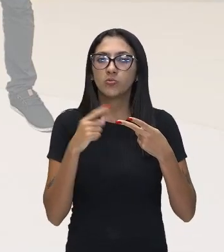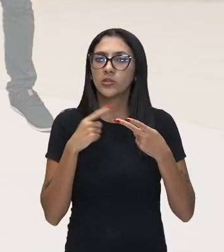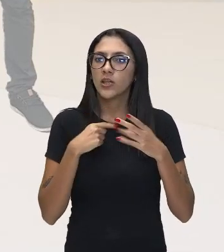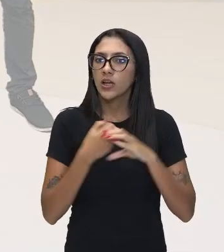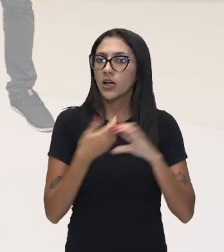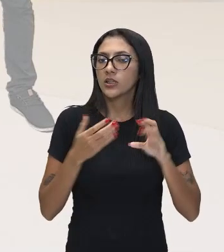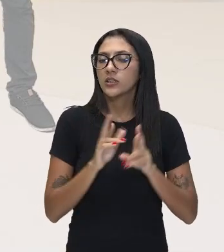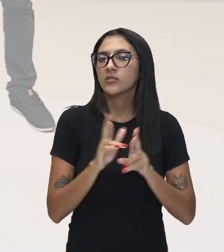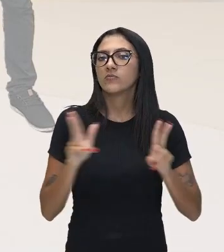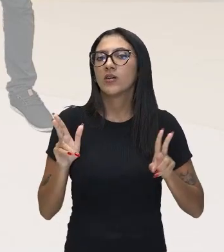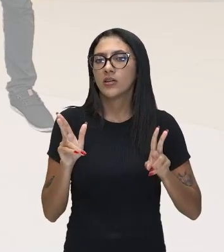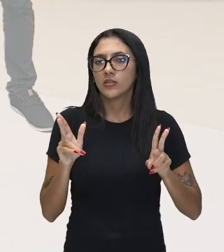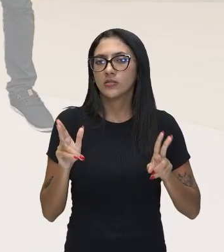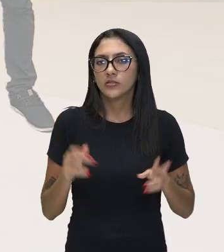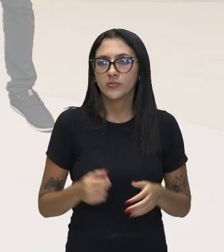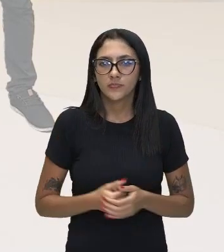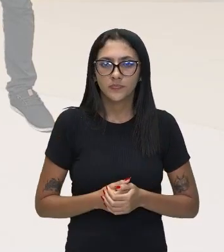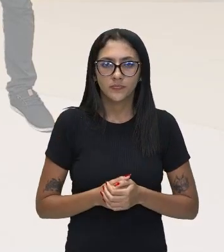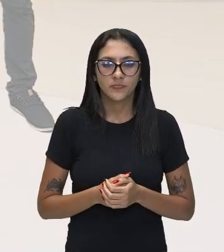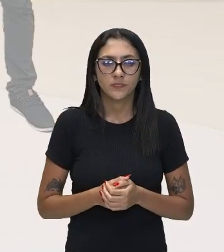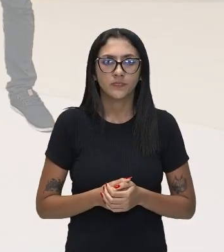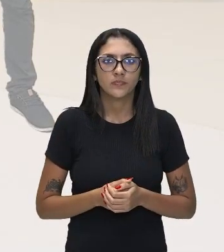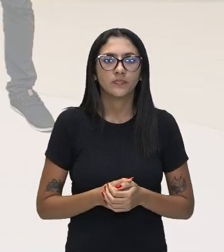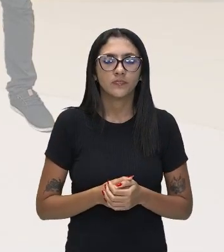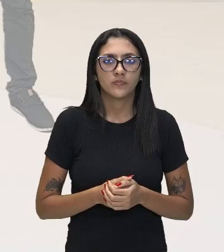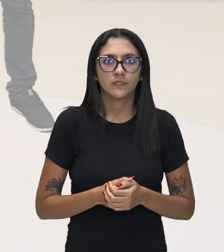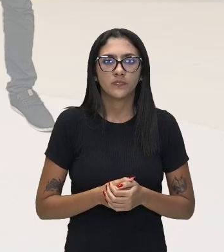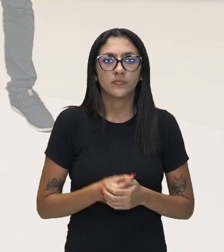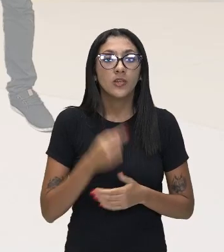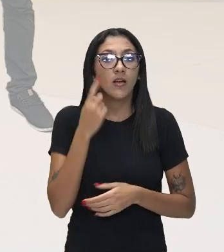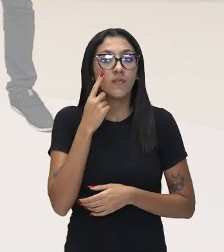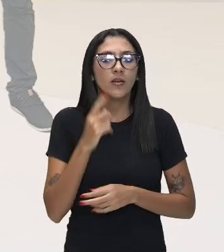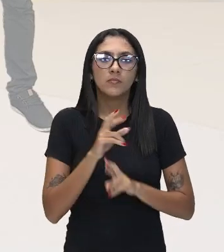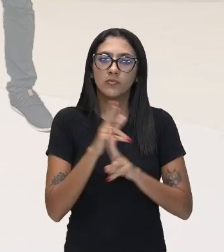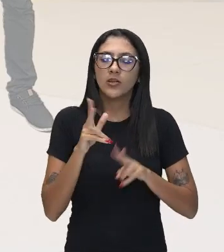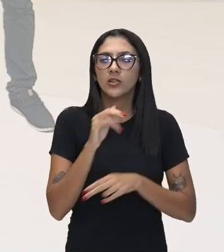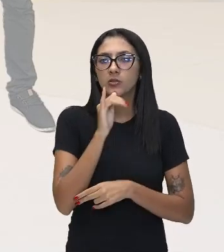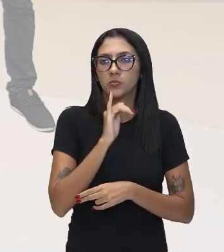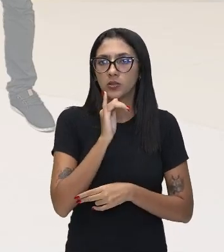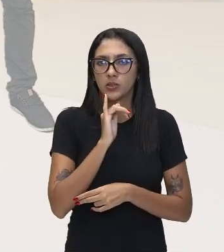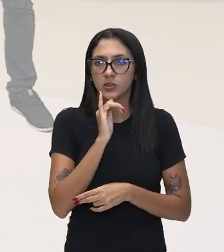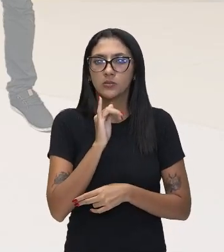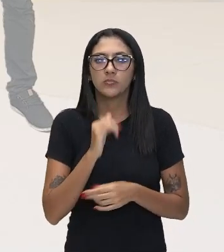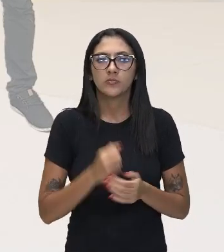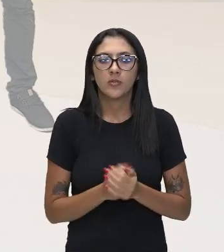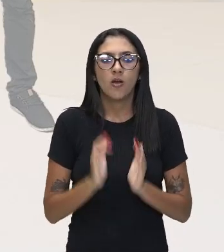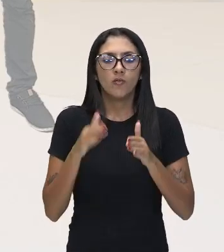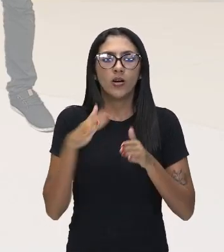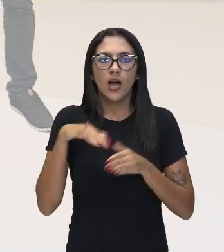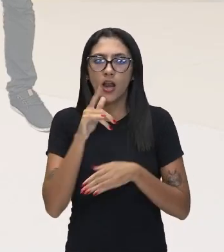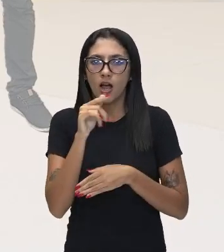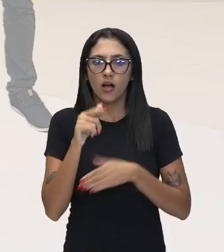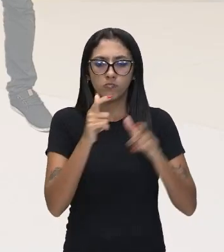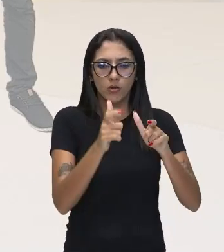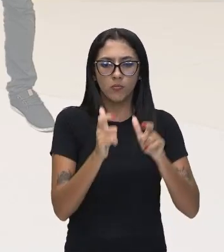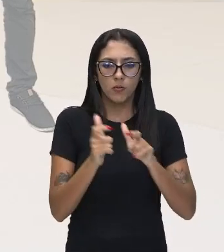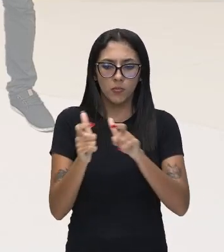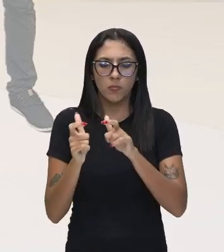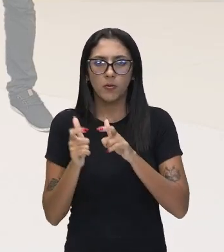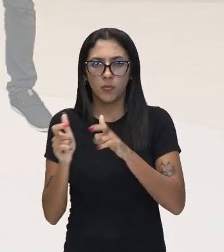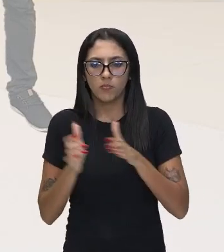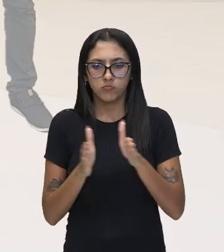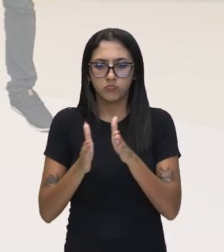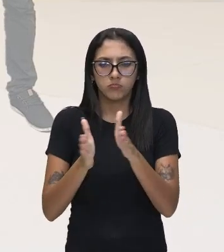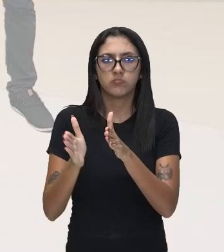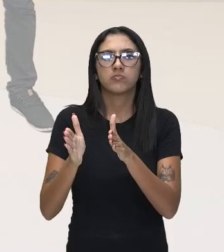Conforme vocês podem observar, que vai mudar ali, se a gente tiver o critério hidrográfico, a gente tem uma configuração, né? Se a gente